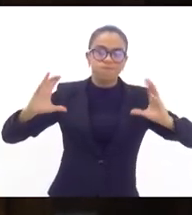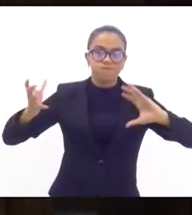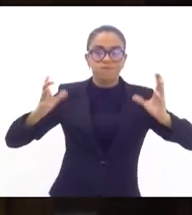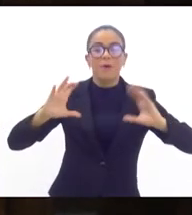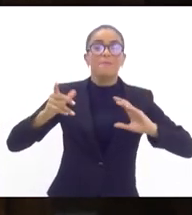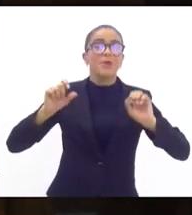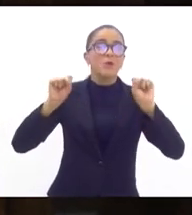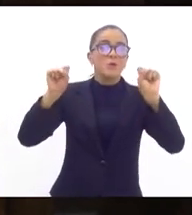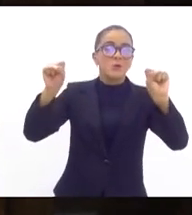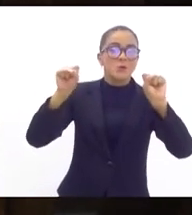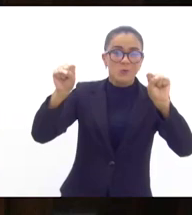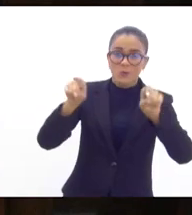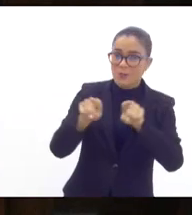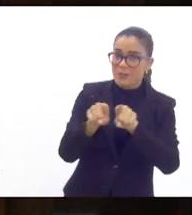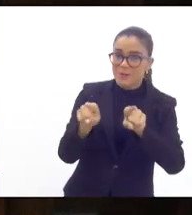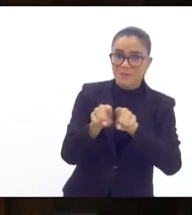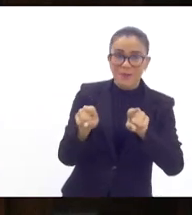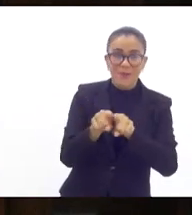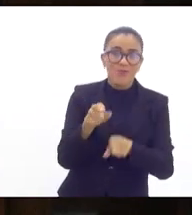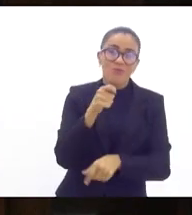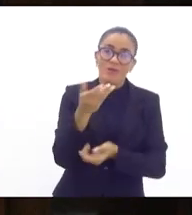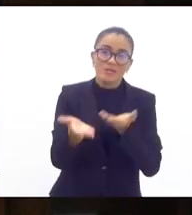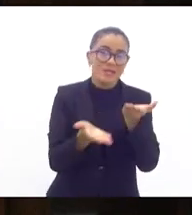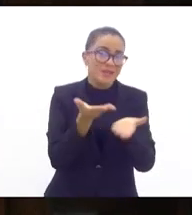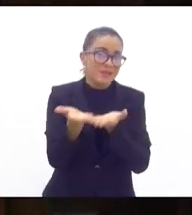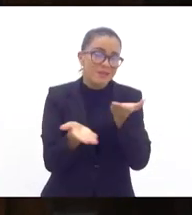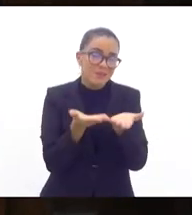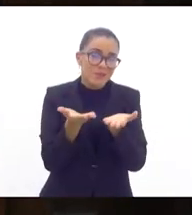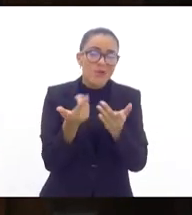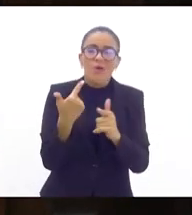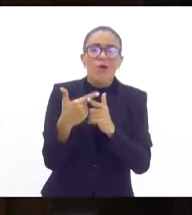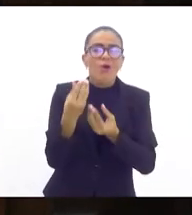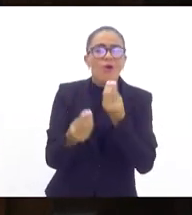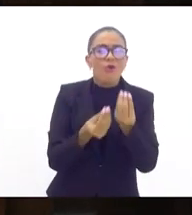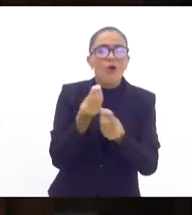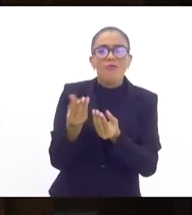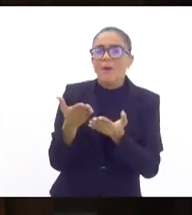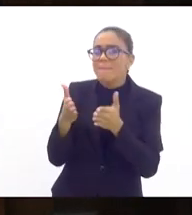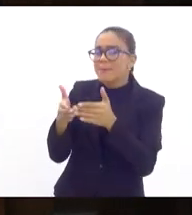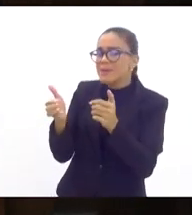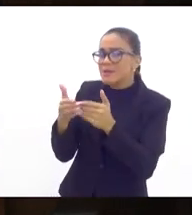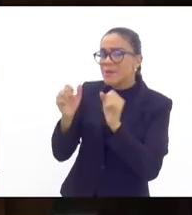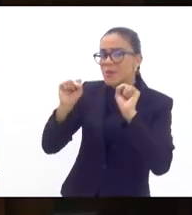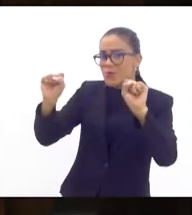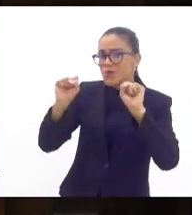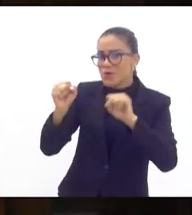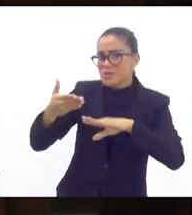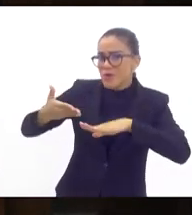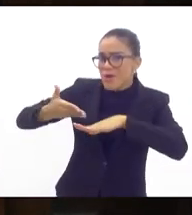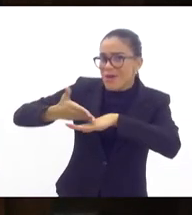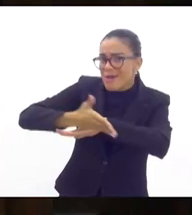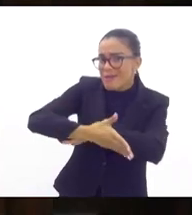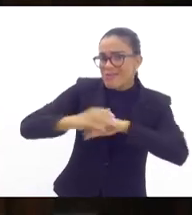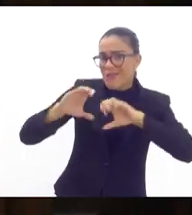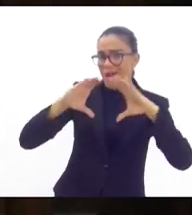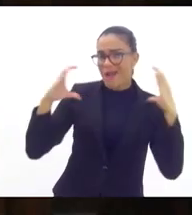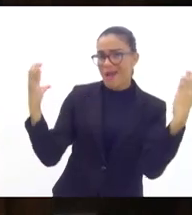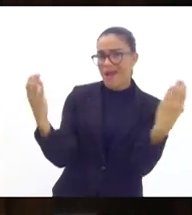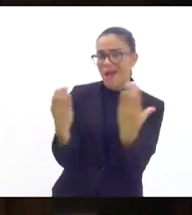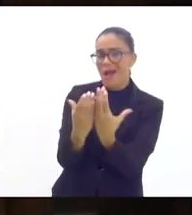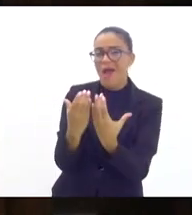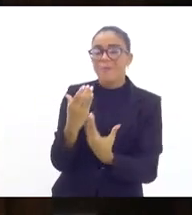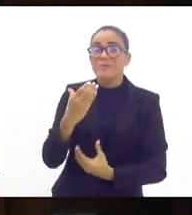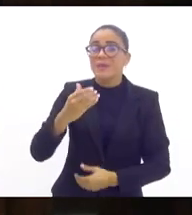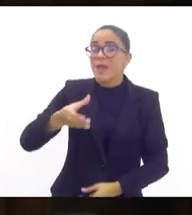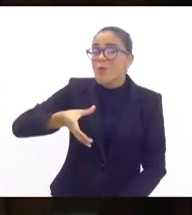torcedores por sua vez também não estão sendo atendidos Porque como é que você vai pedir e para dentro do estádio bebeu uma cerveja